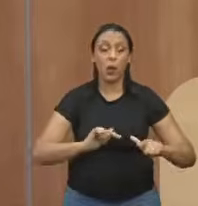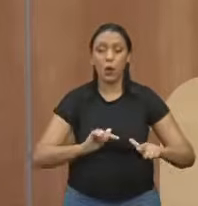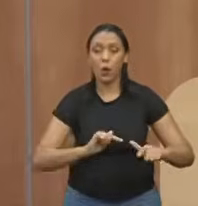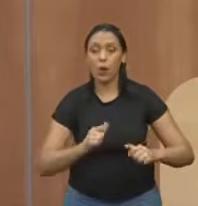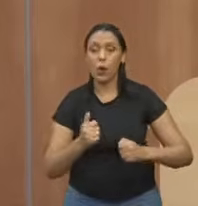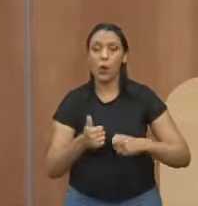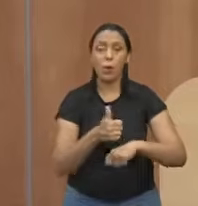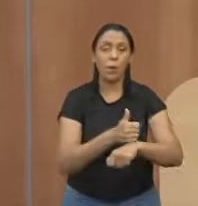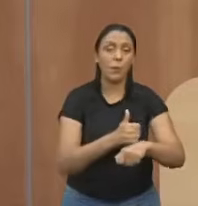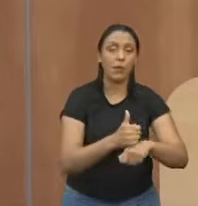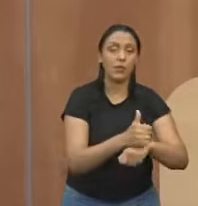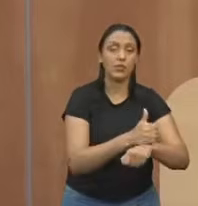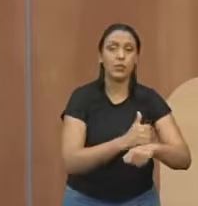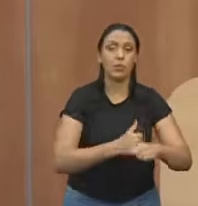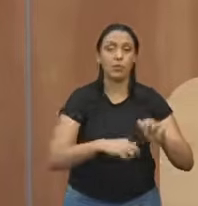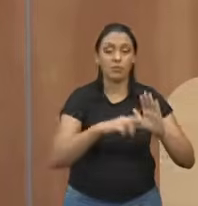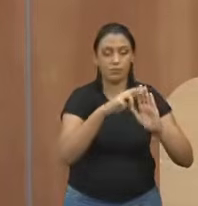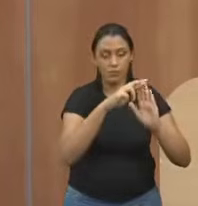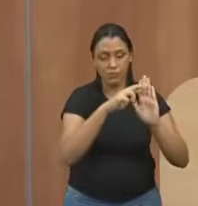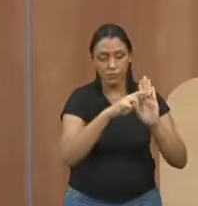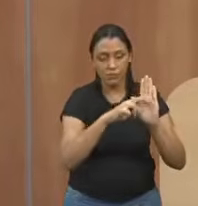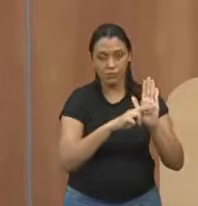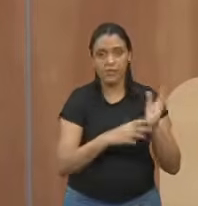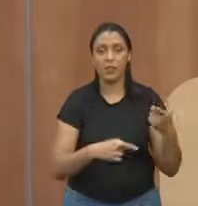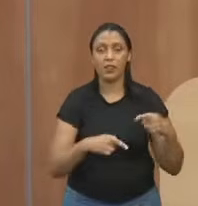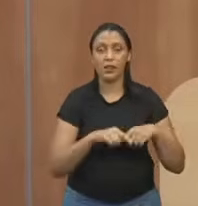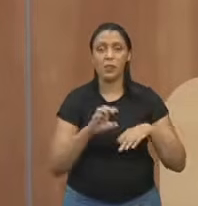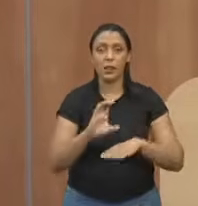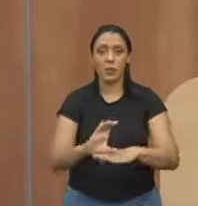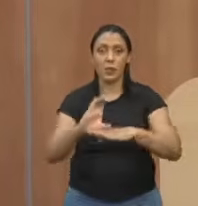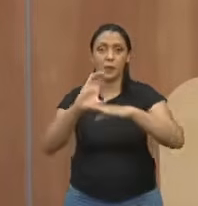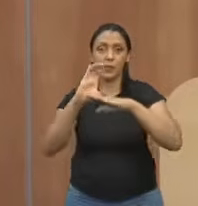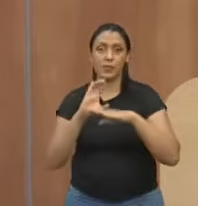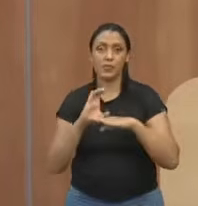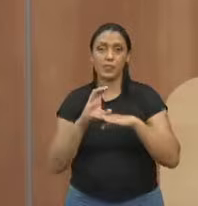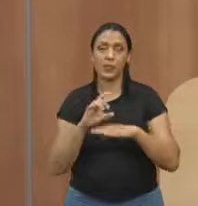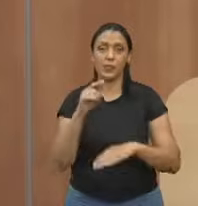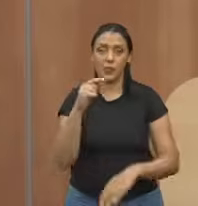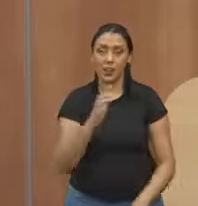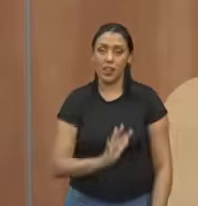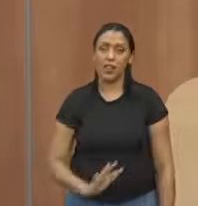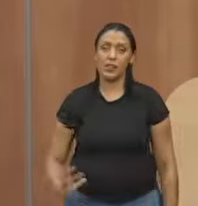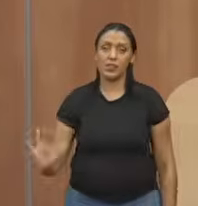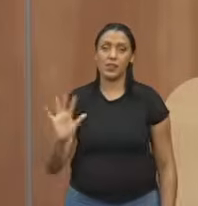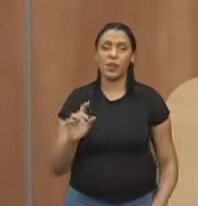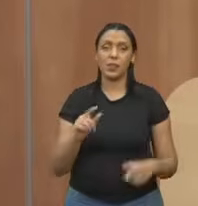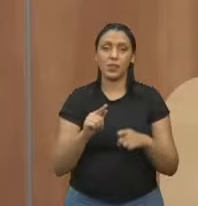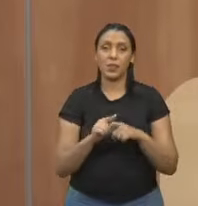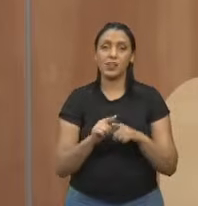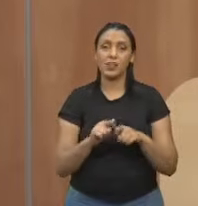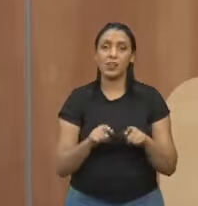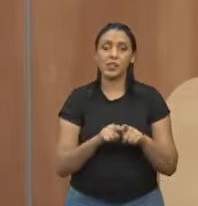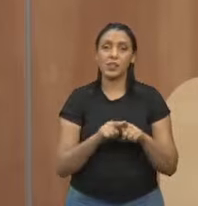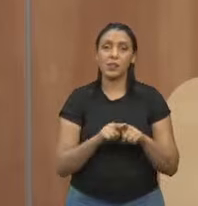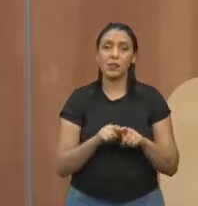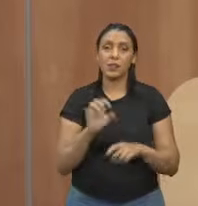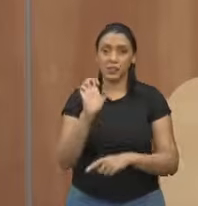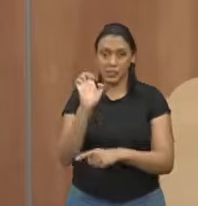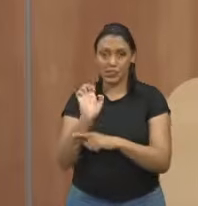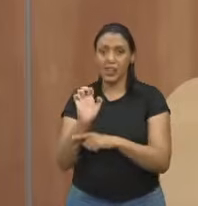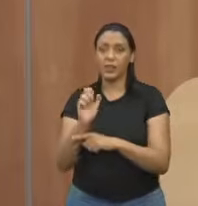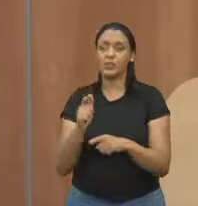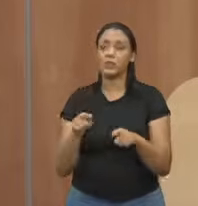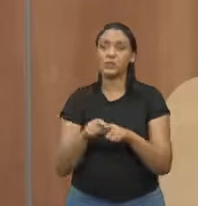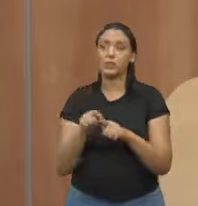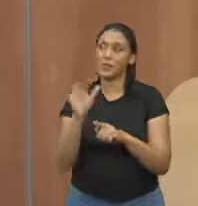o Conselho Regional e o Conselho Federal CRECI, Conselho Regional de Corretores de